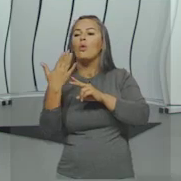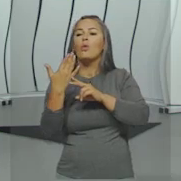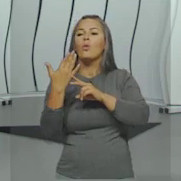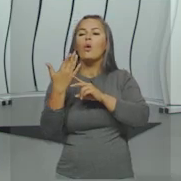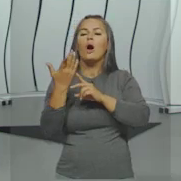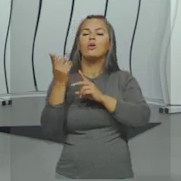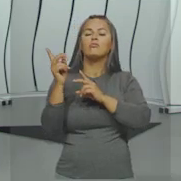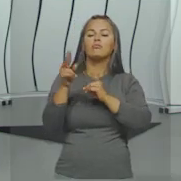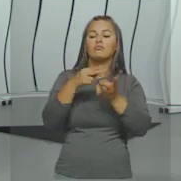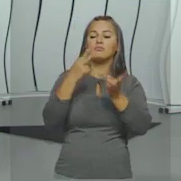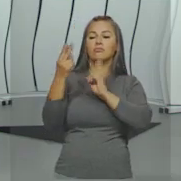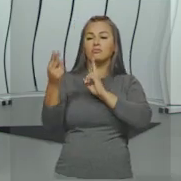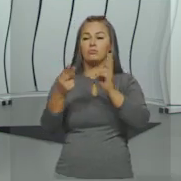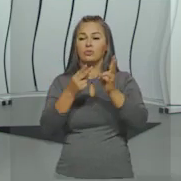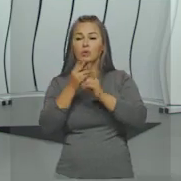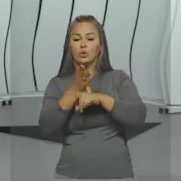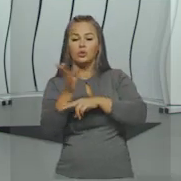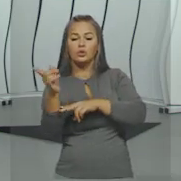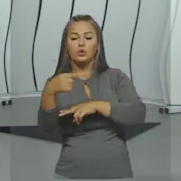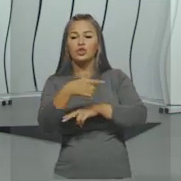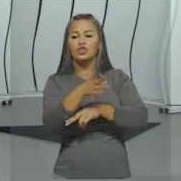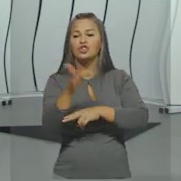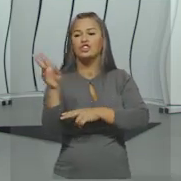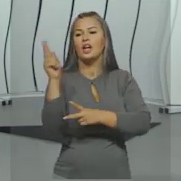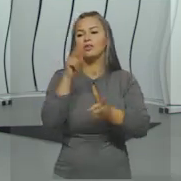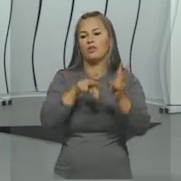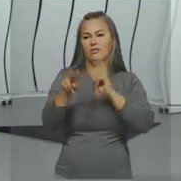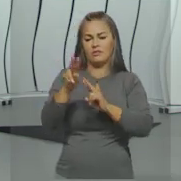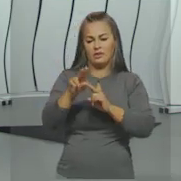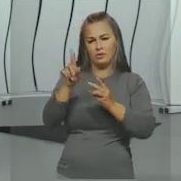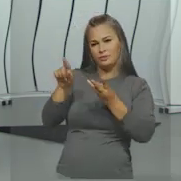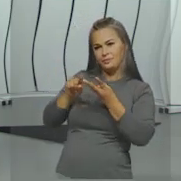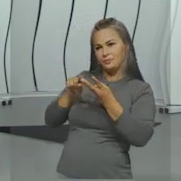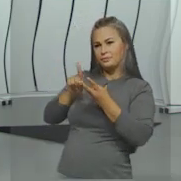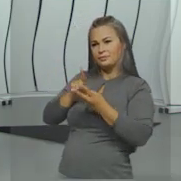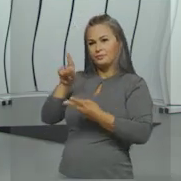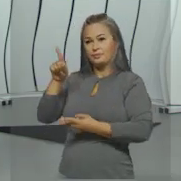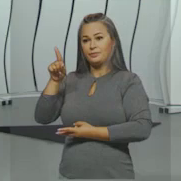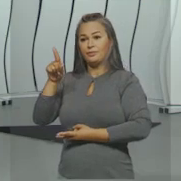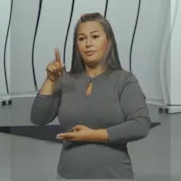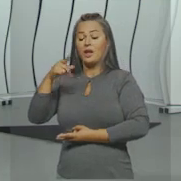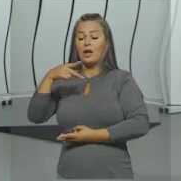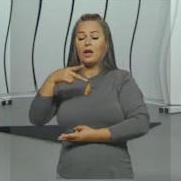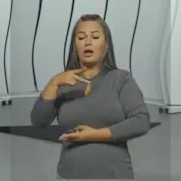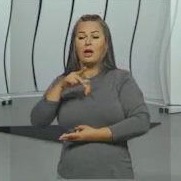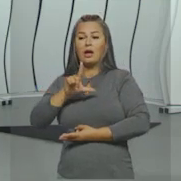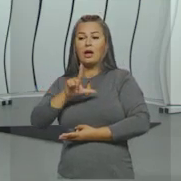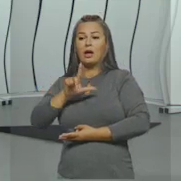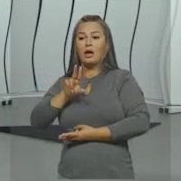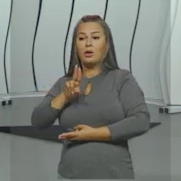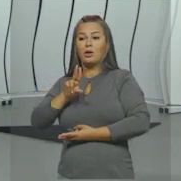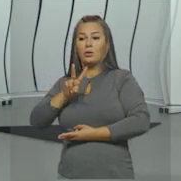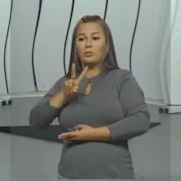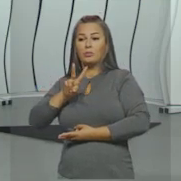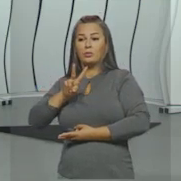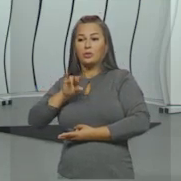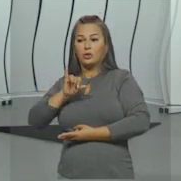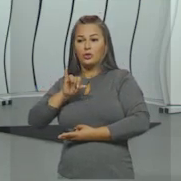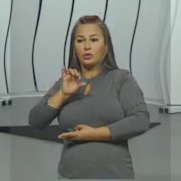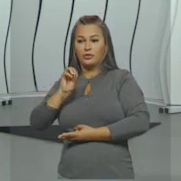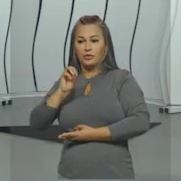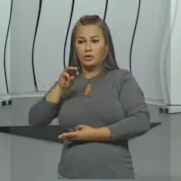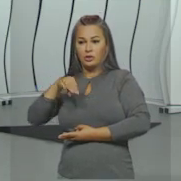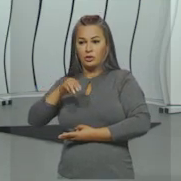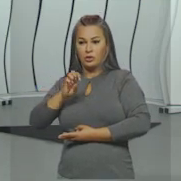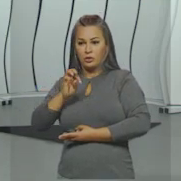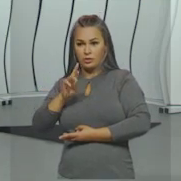vento. Pluviômetro. Pluviômetro, ele vai medir a quantidade de chuva. Outro